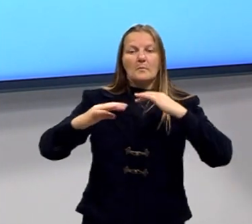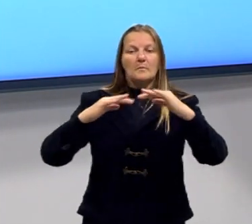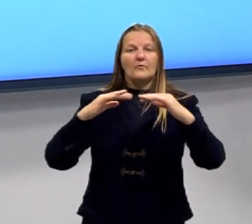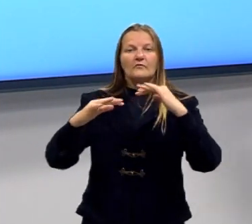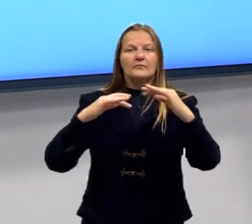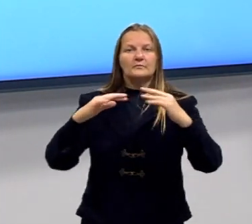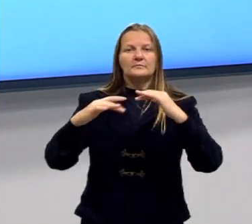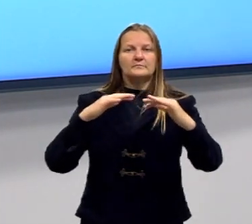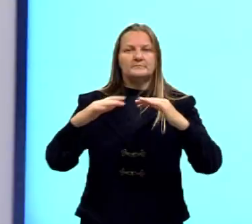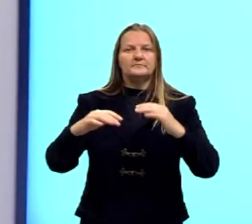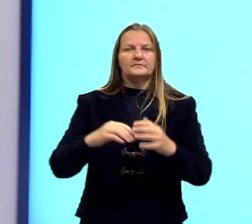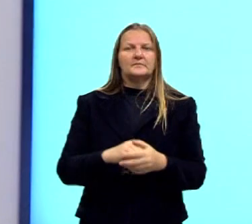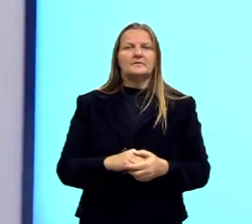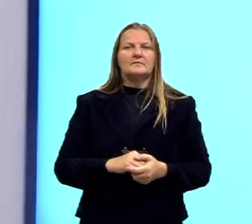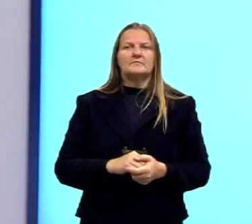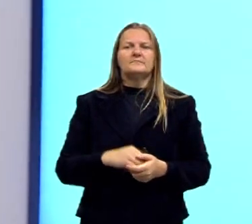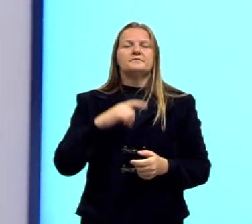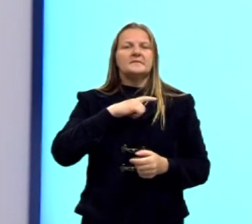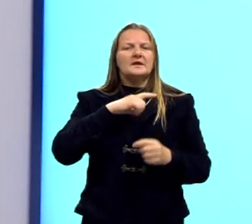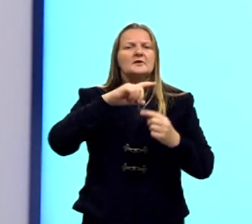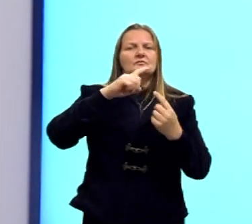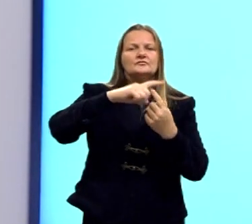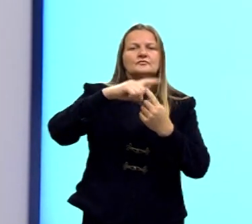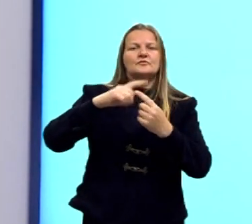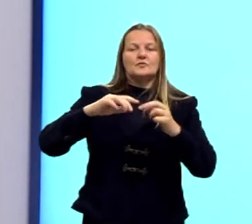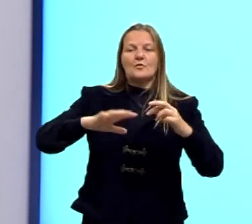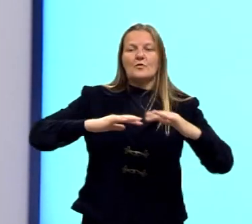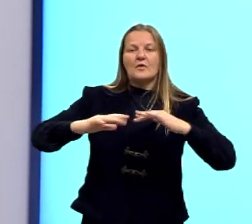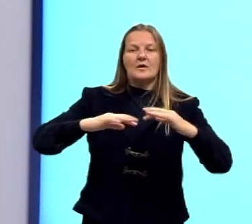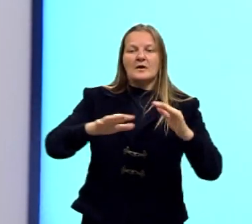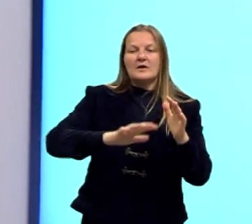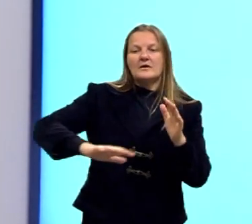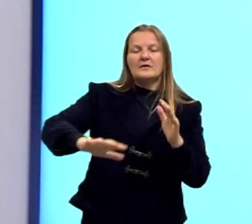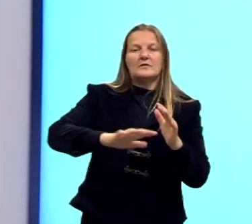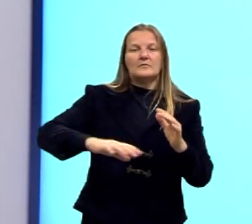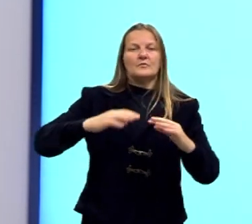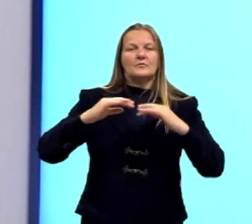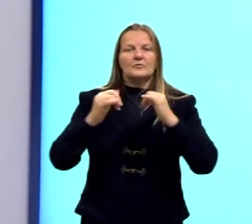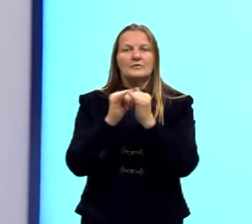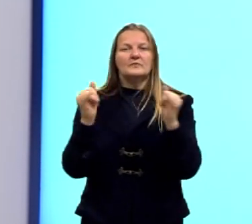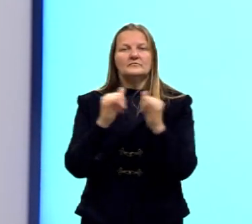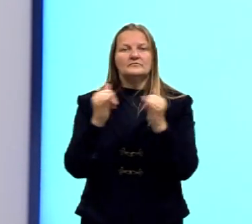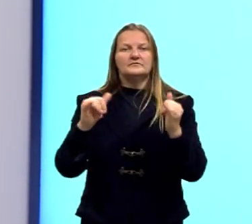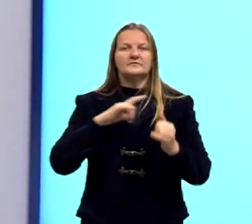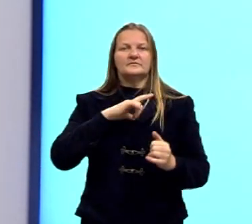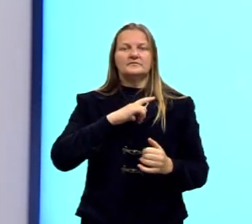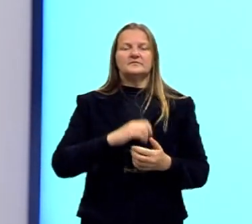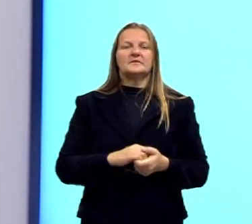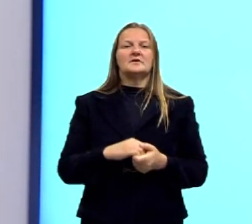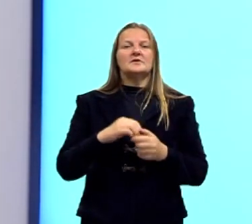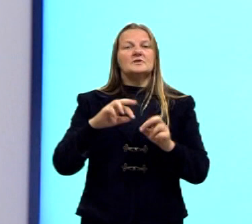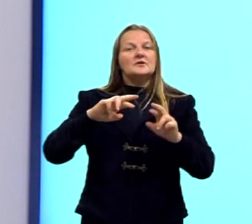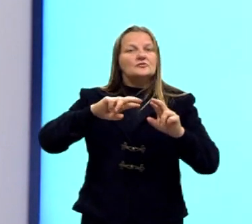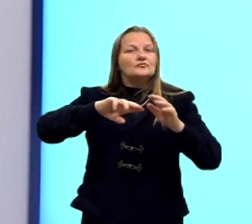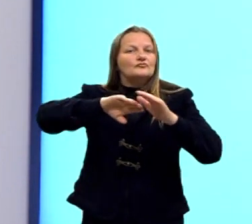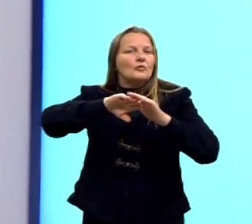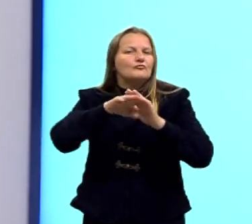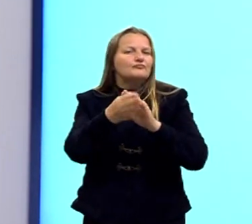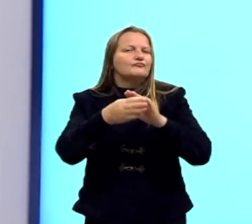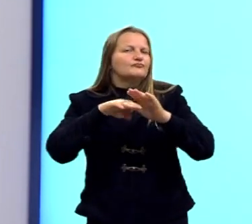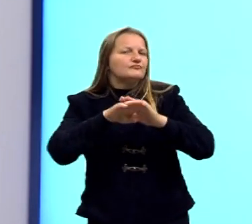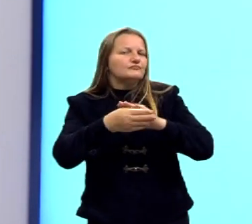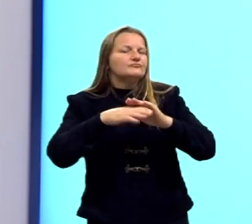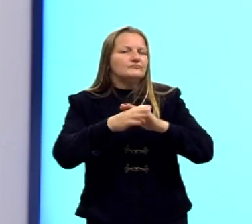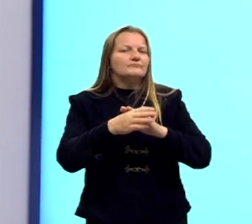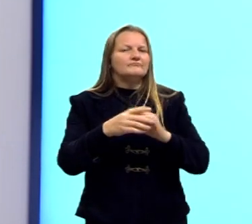tá então vejam que existe né um campo elétrico né que vai cansei de sor sido né E